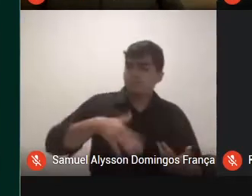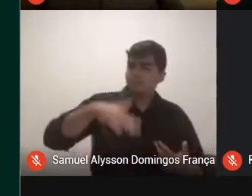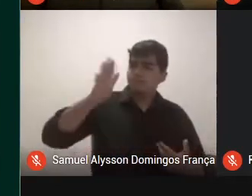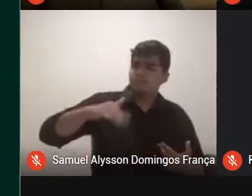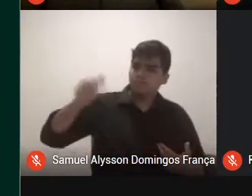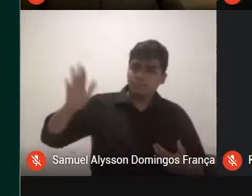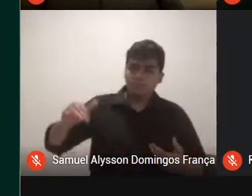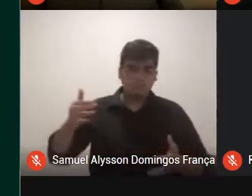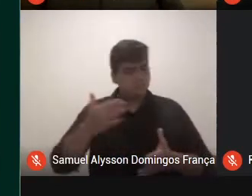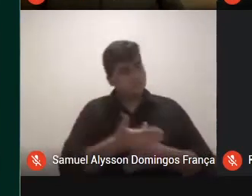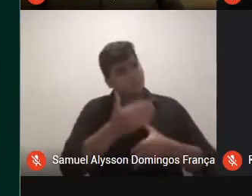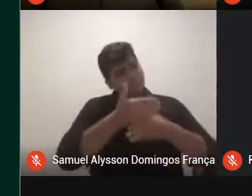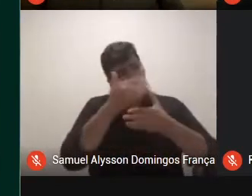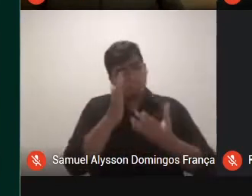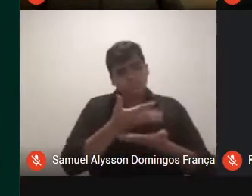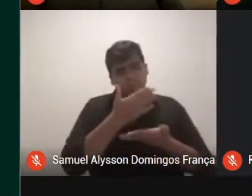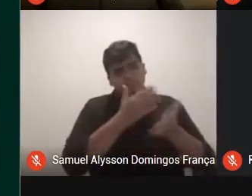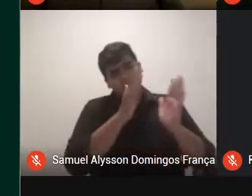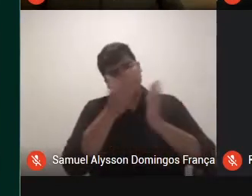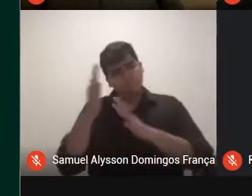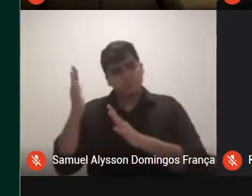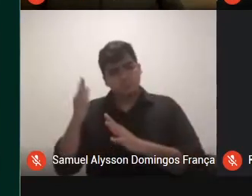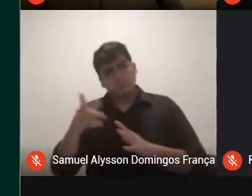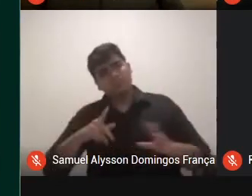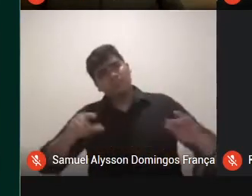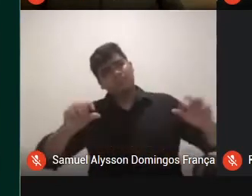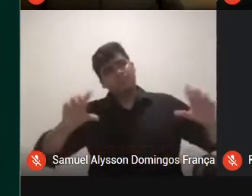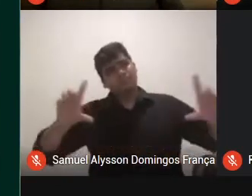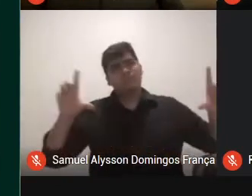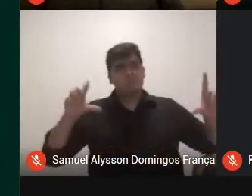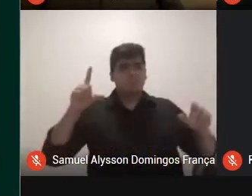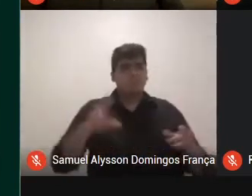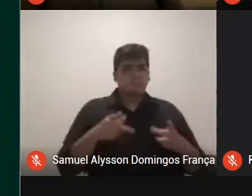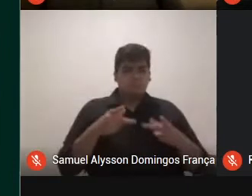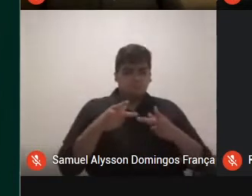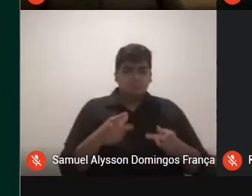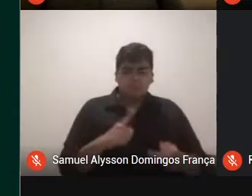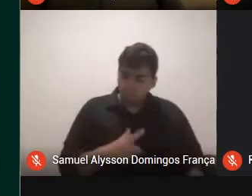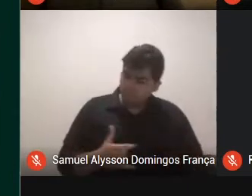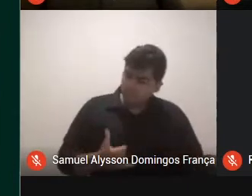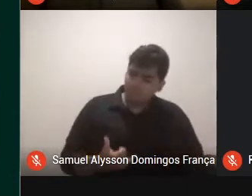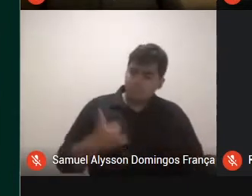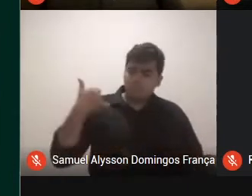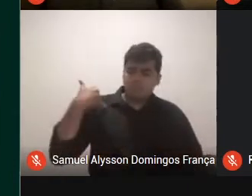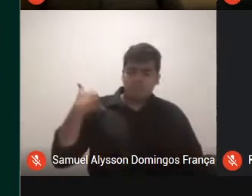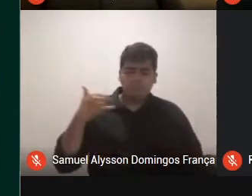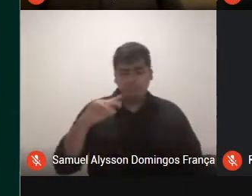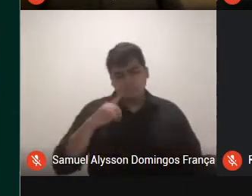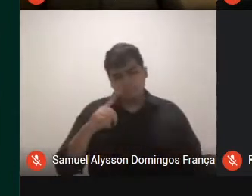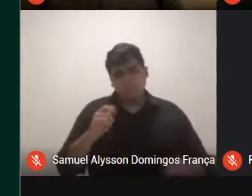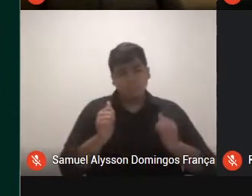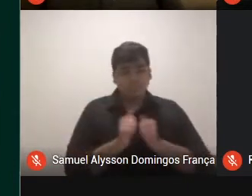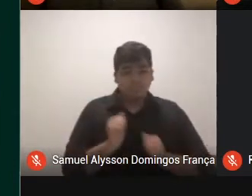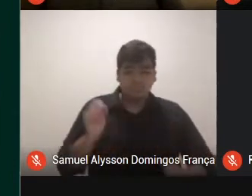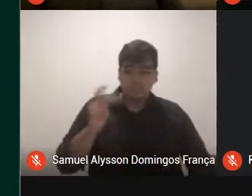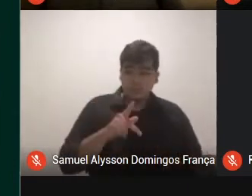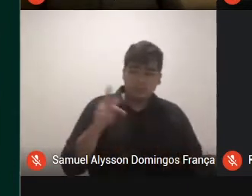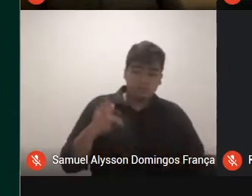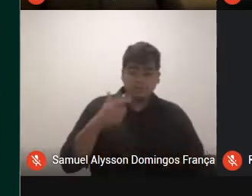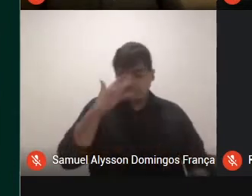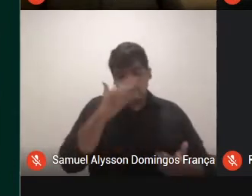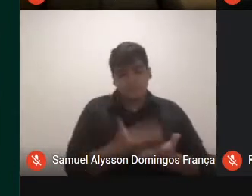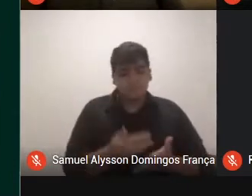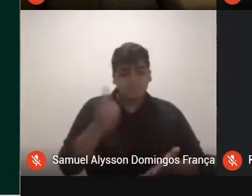as molduras, né? Então, assim, é um projeto que eu tenho muito orgulho de ter trabalhado com os professores, e foi que deu tudo certo.